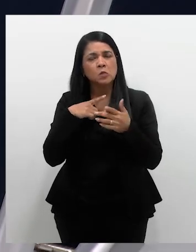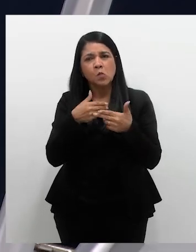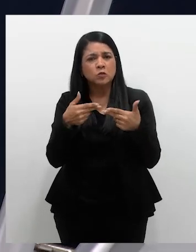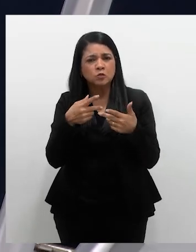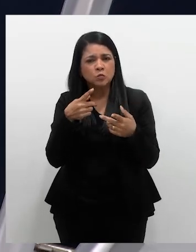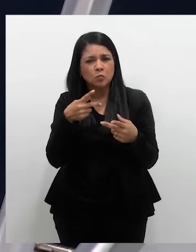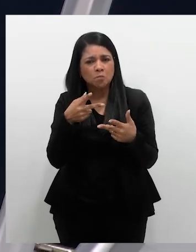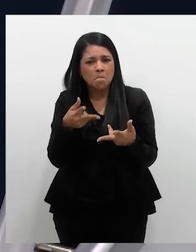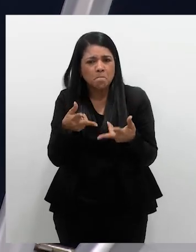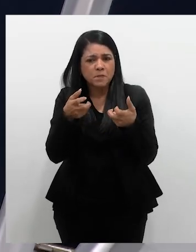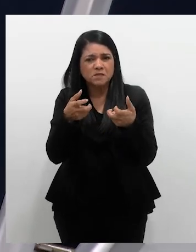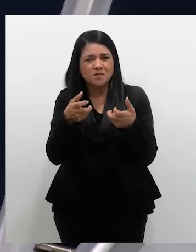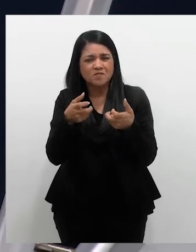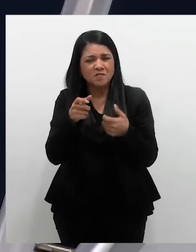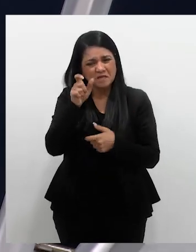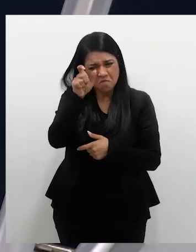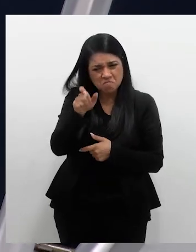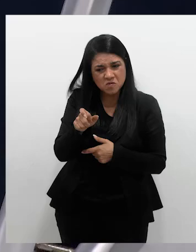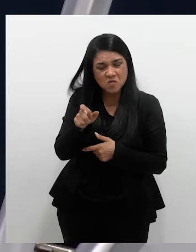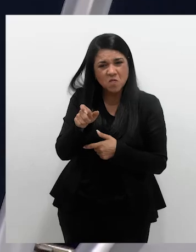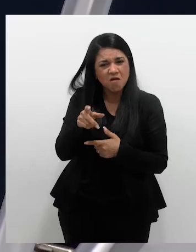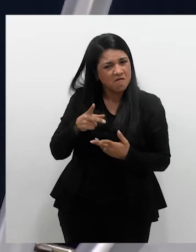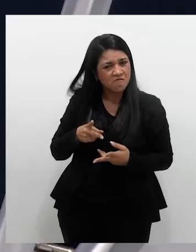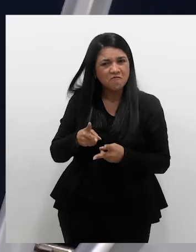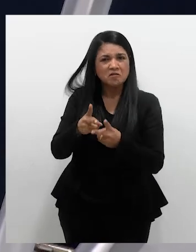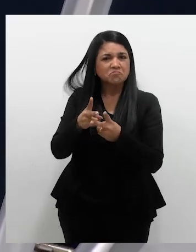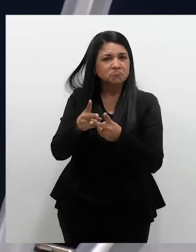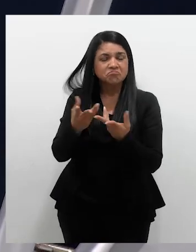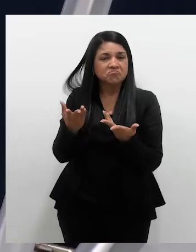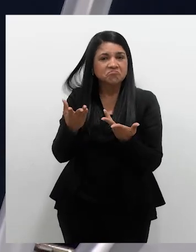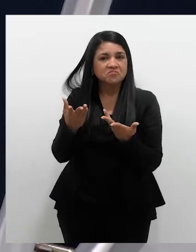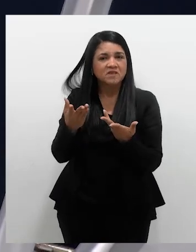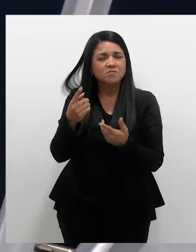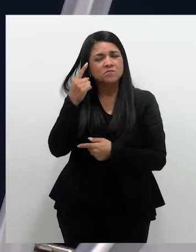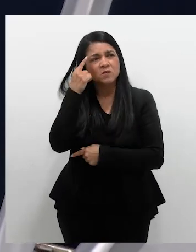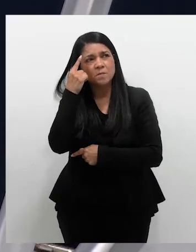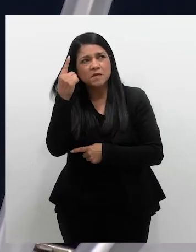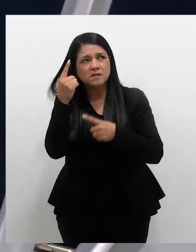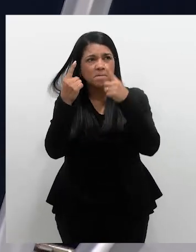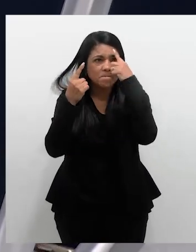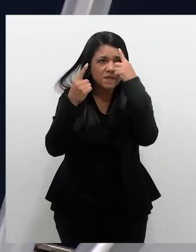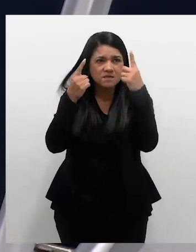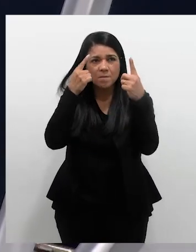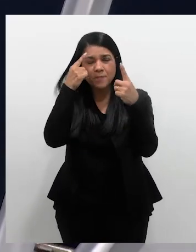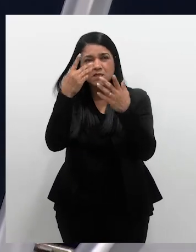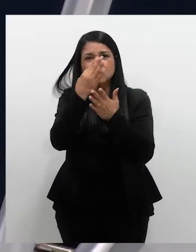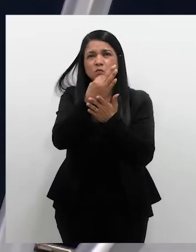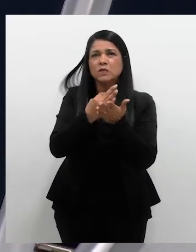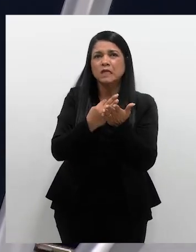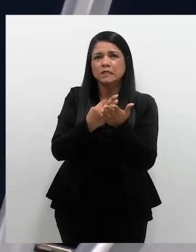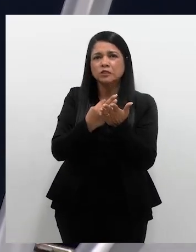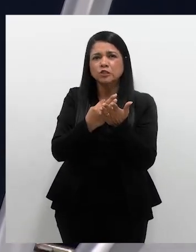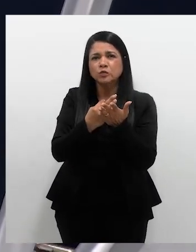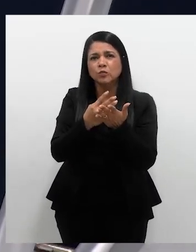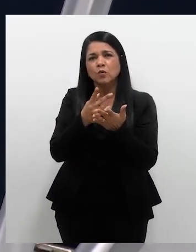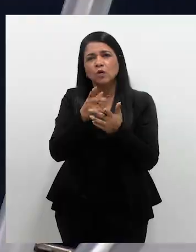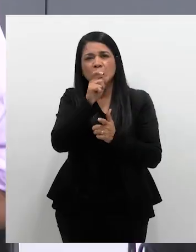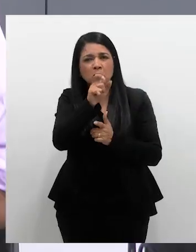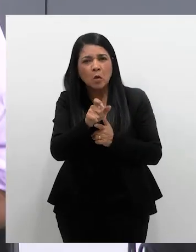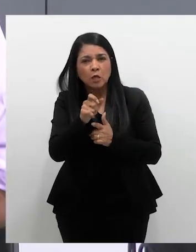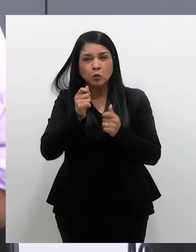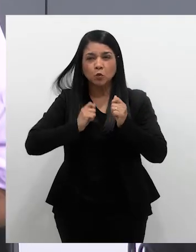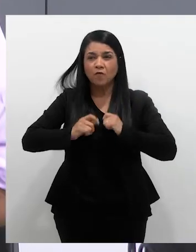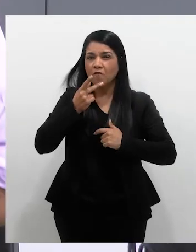consegue identificar, você fala assim, ai, mas é fulano, a gente não embarca na dele. É porque às vezes a pessoa fica pensando na deixa do outro, o que o outro